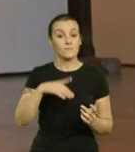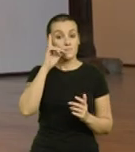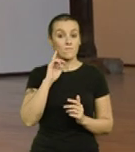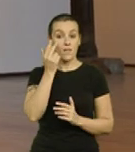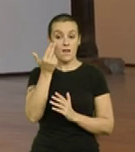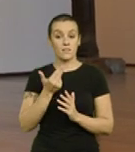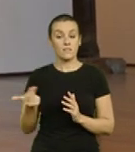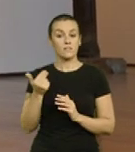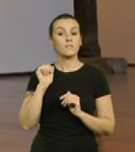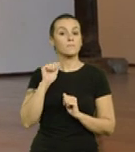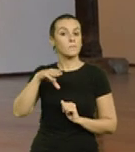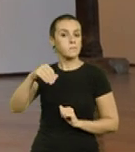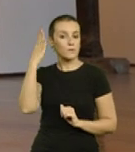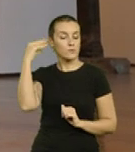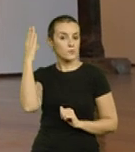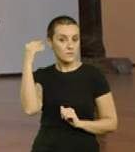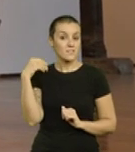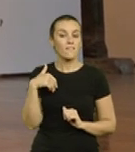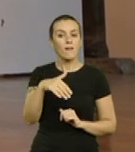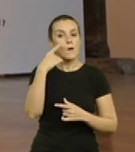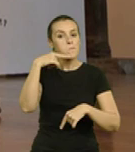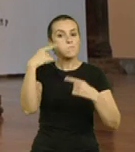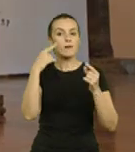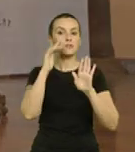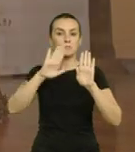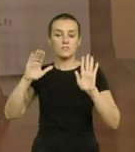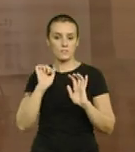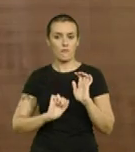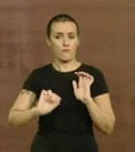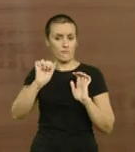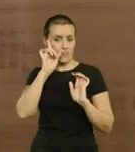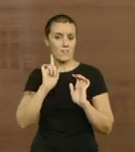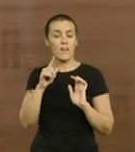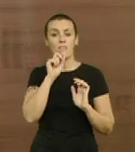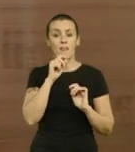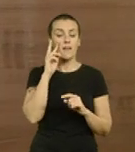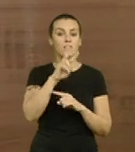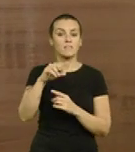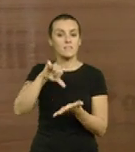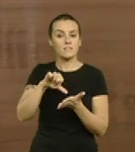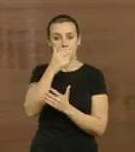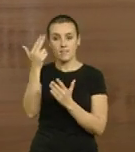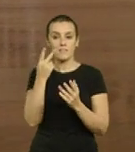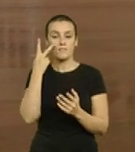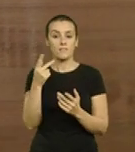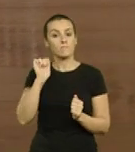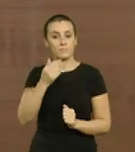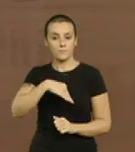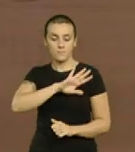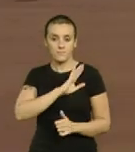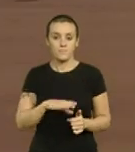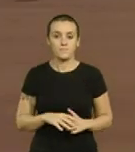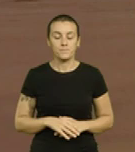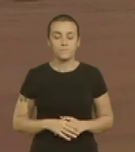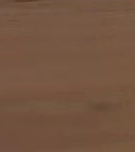A artista suíça Marianne Müller apresenta False Ground, uma exposição para visitar no Centro de Artes Visuais